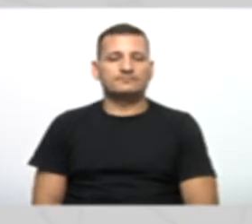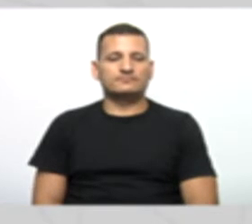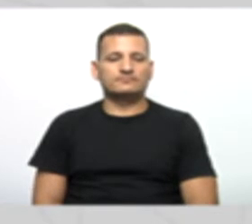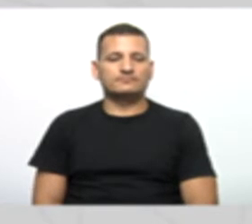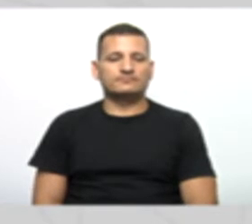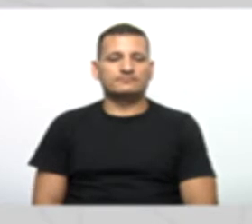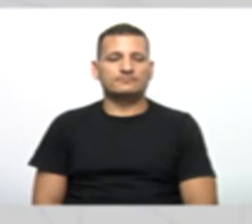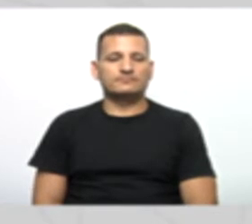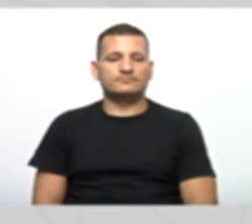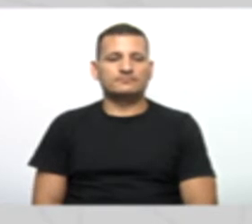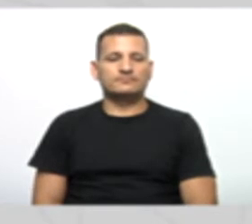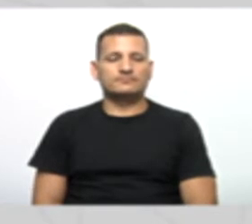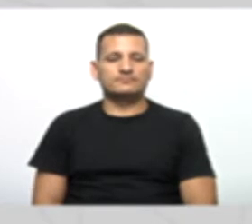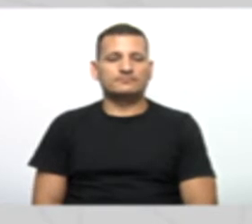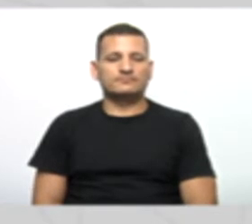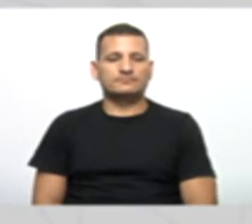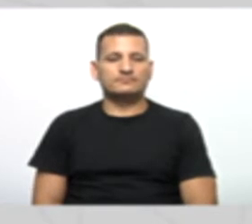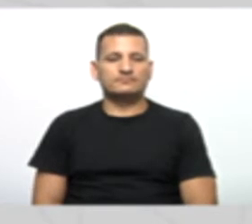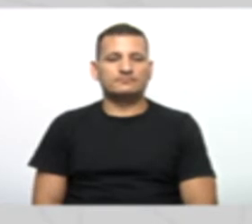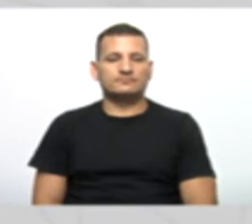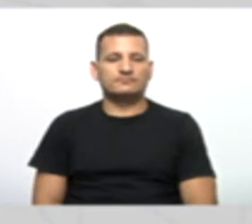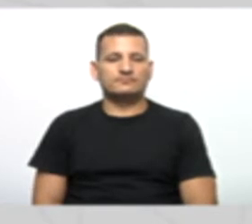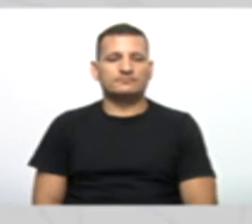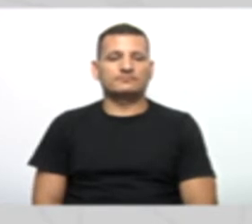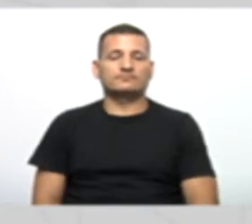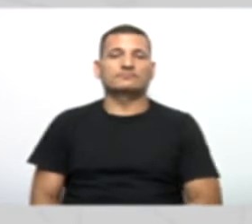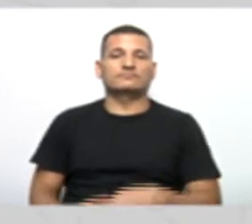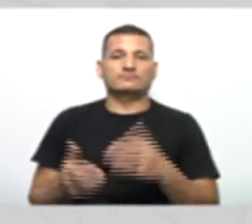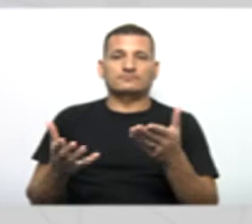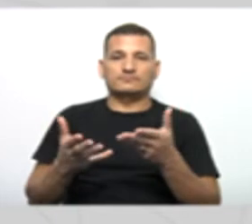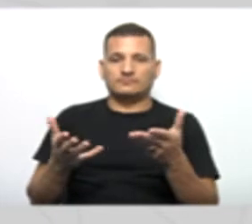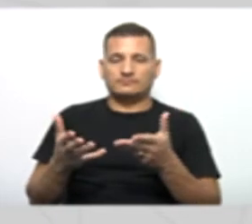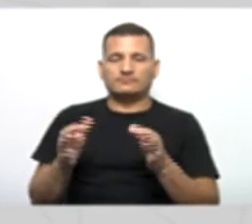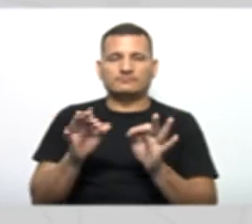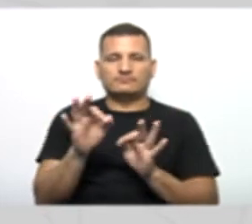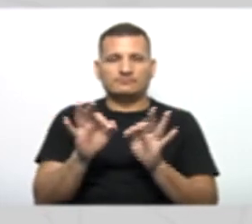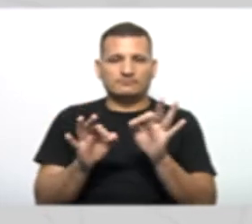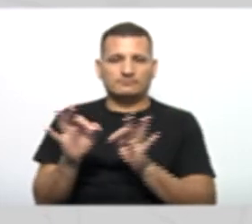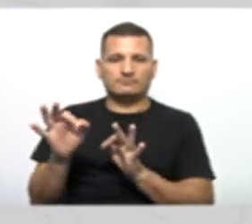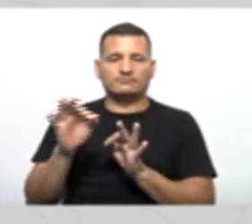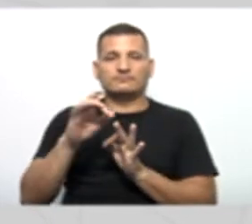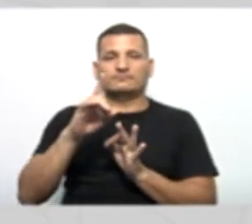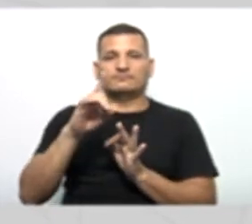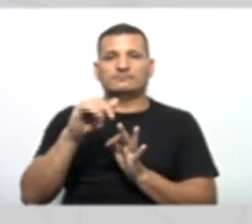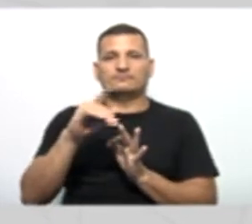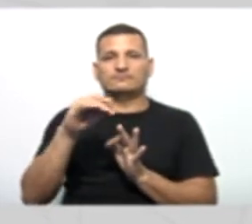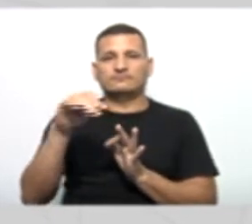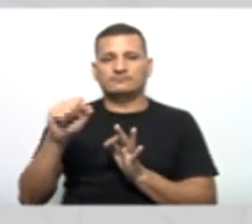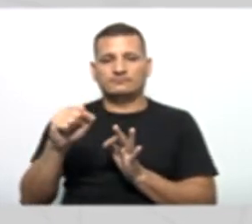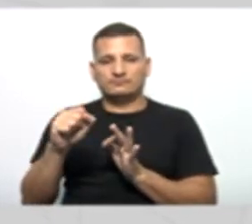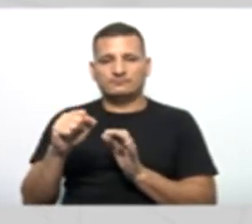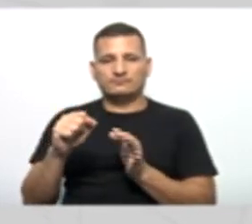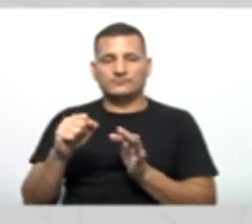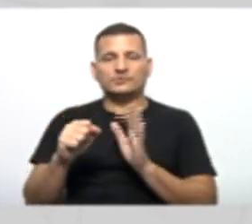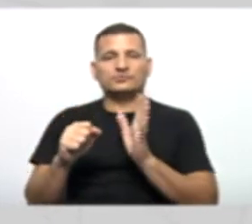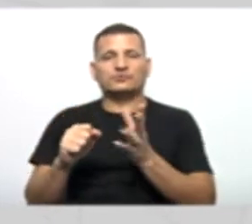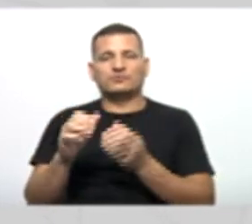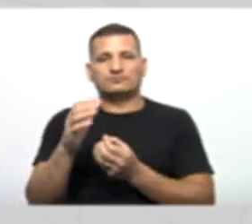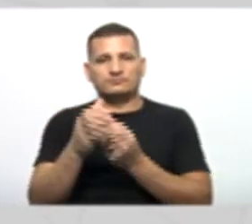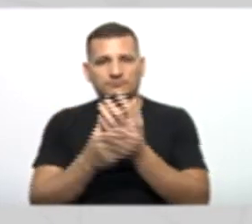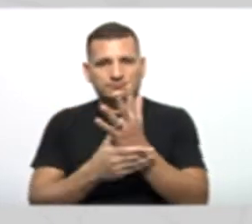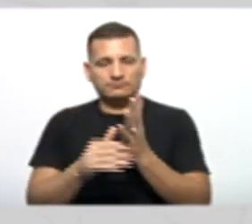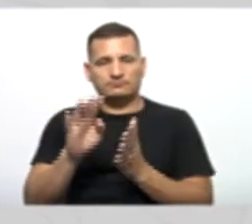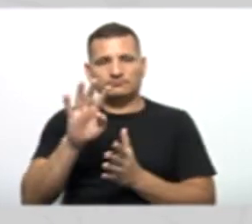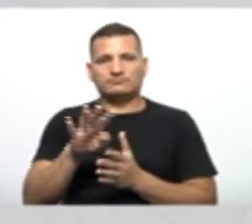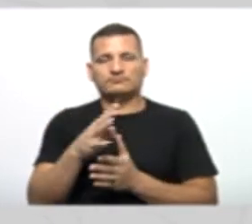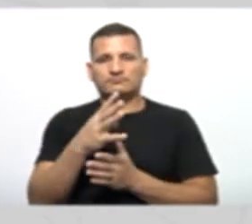vocês. Bom, vamos passar para manipulação de dados. Olha só, nós criamos a nossa base de dados e agora